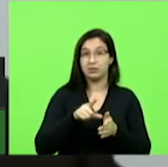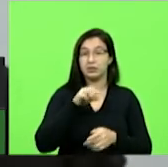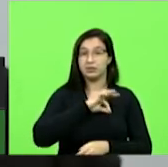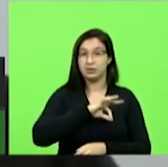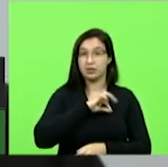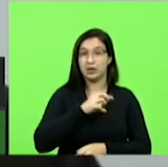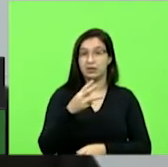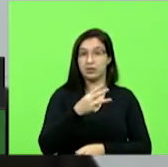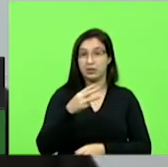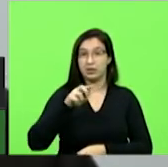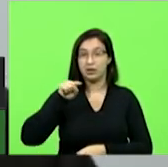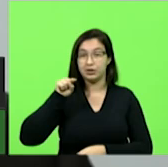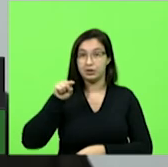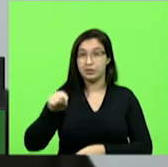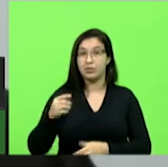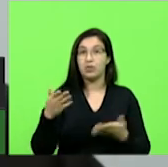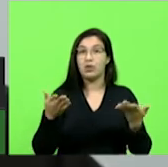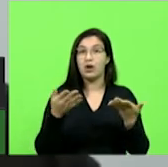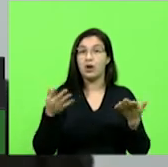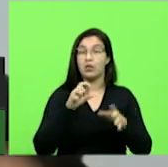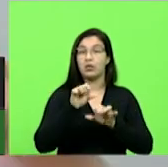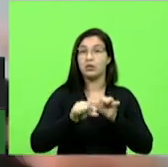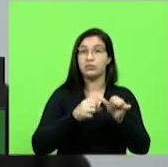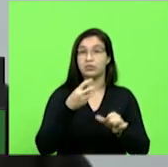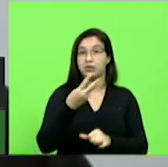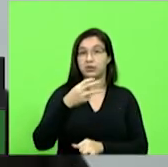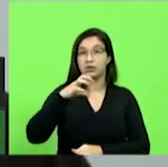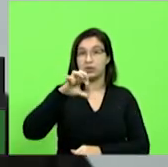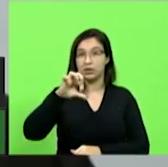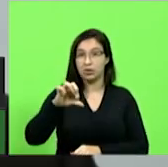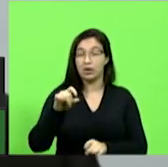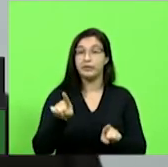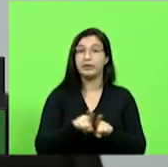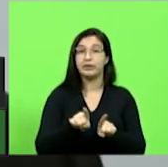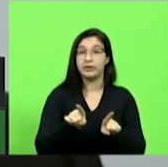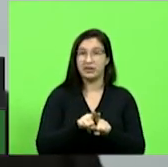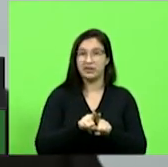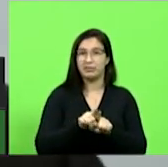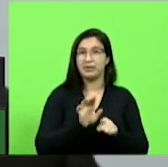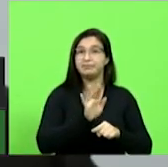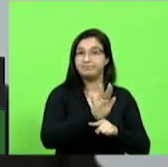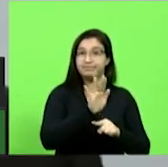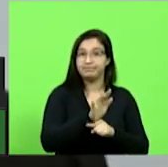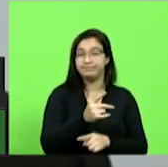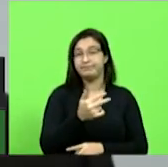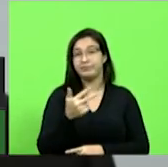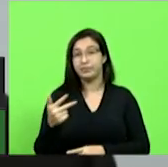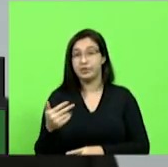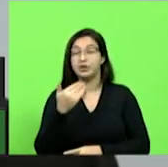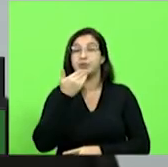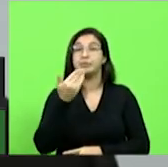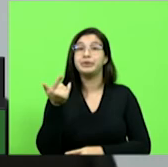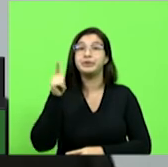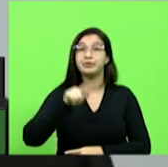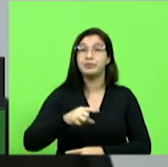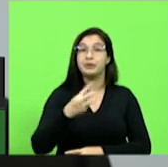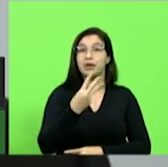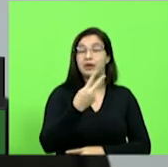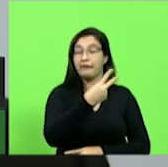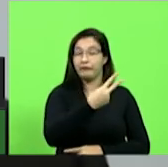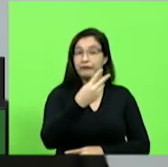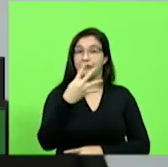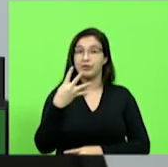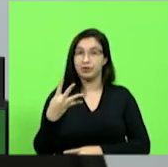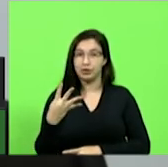R$33 mil, foi para R$39 mil, fora gratificações. E pediram ainda mais 24